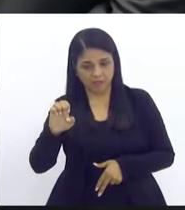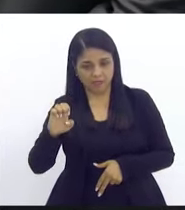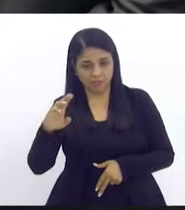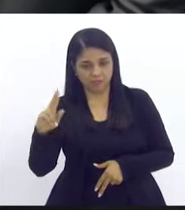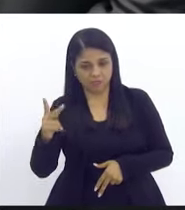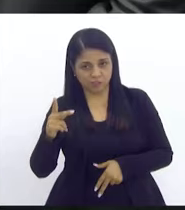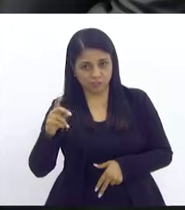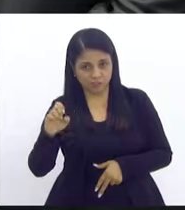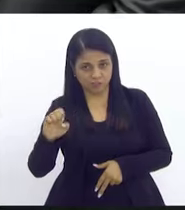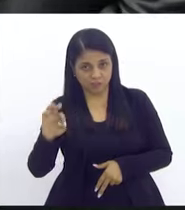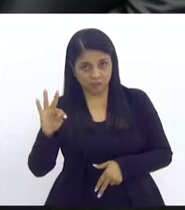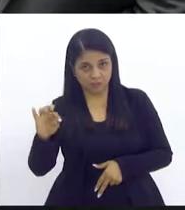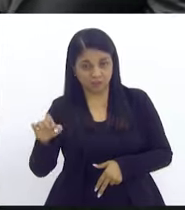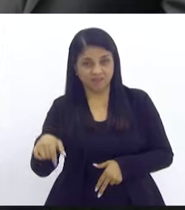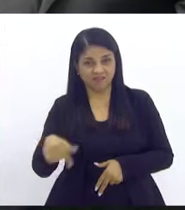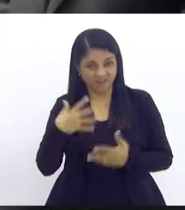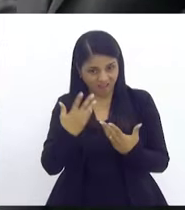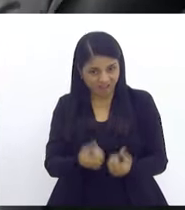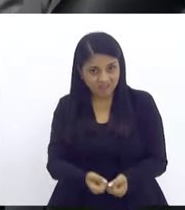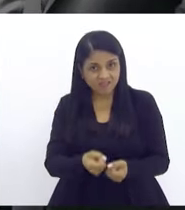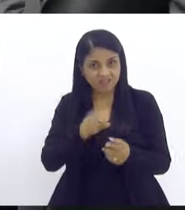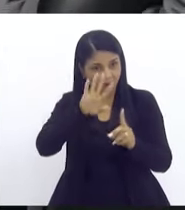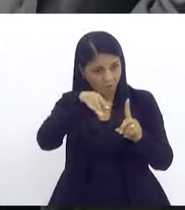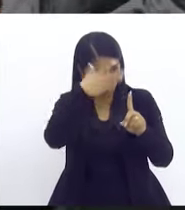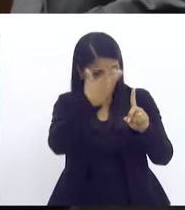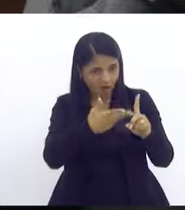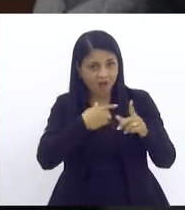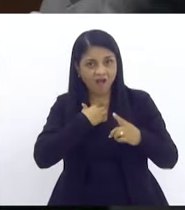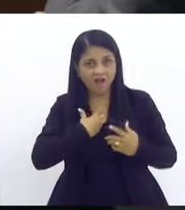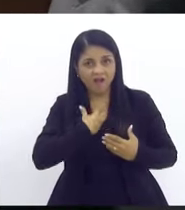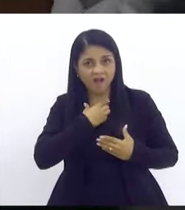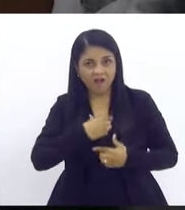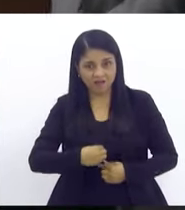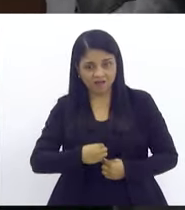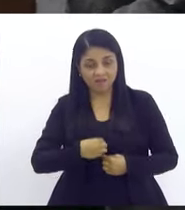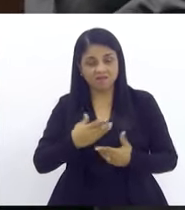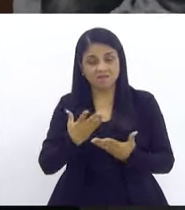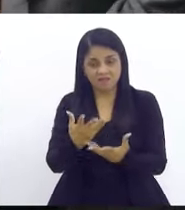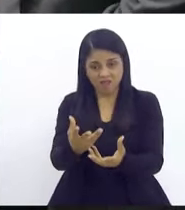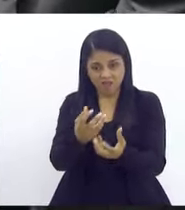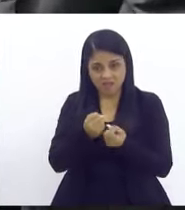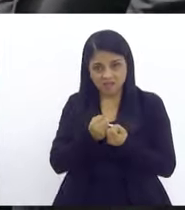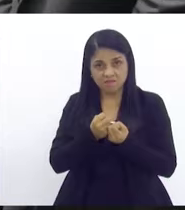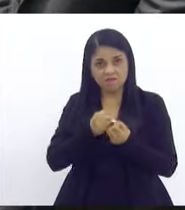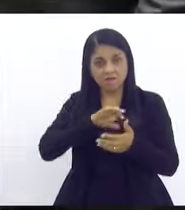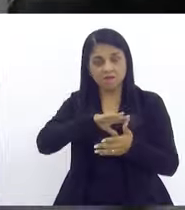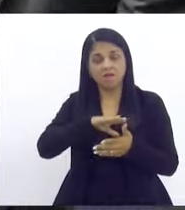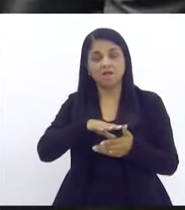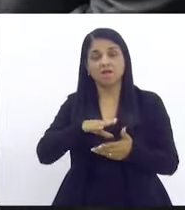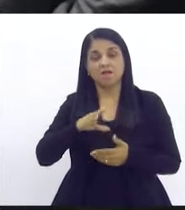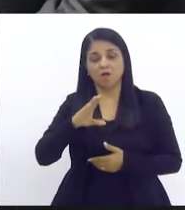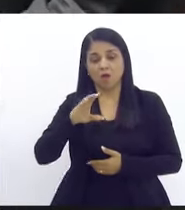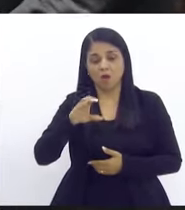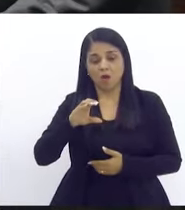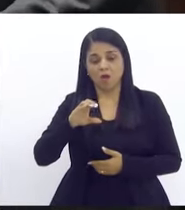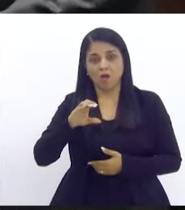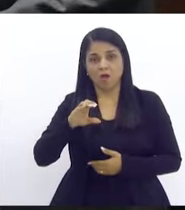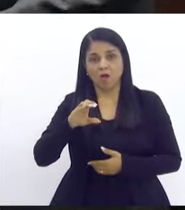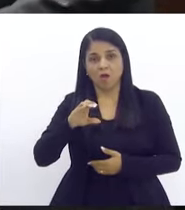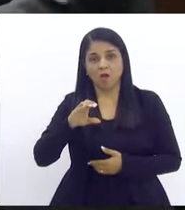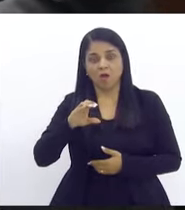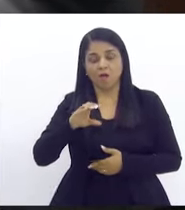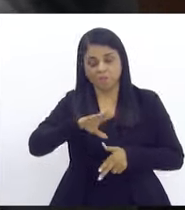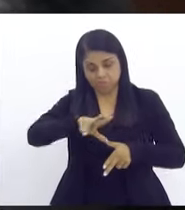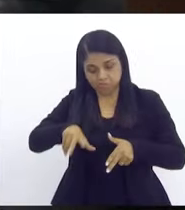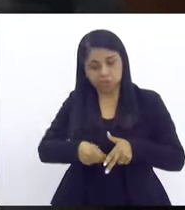Então, inaceitável essa casa propor a maior honraria para a pessoa que recebia propina da Odebrecht com codinome amante e coxa. Muito